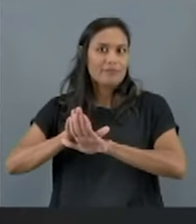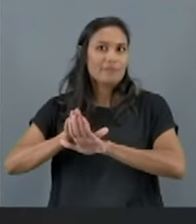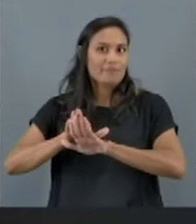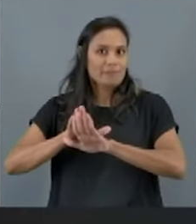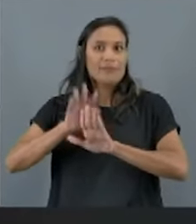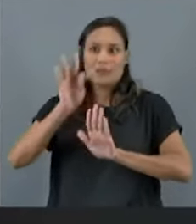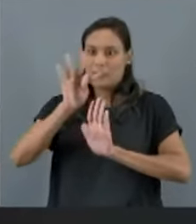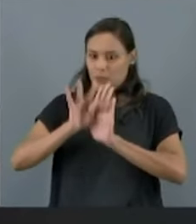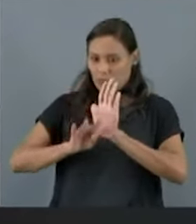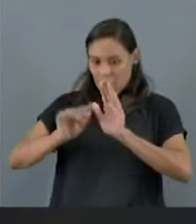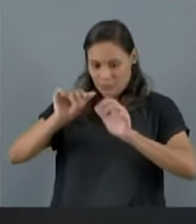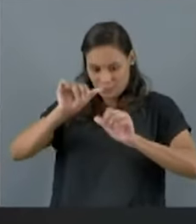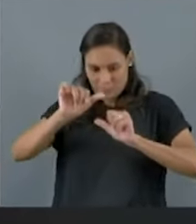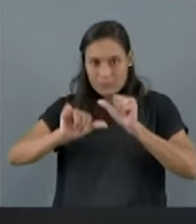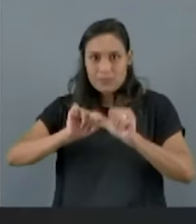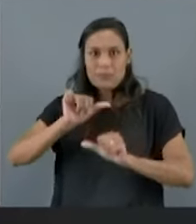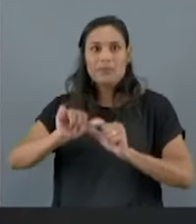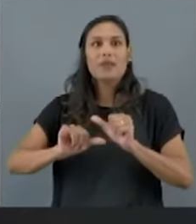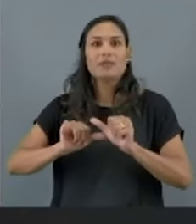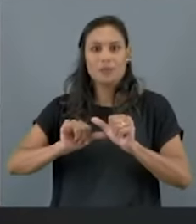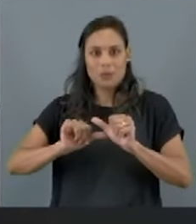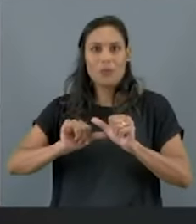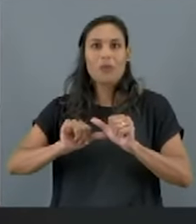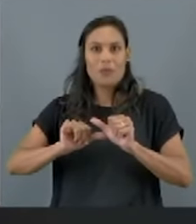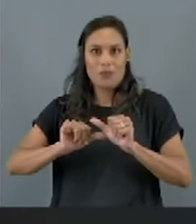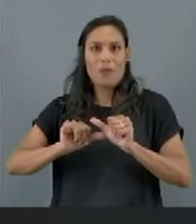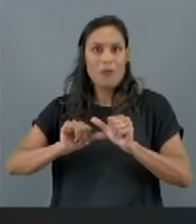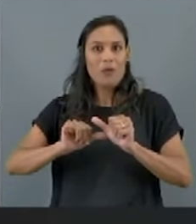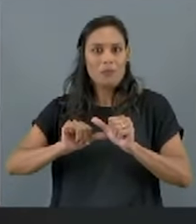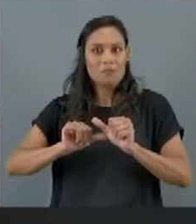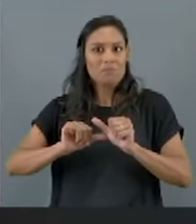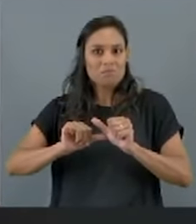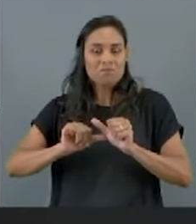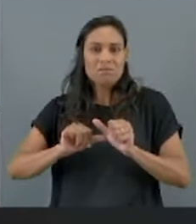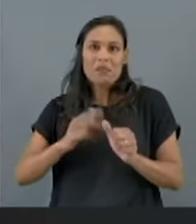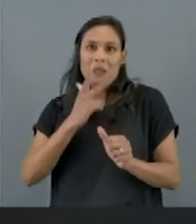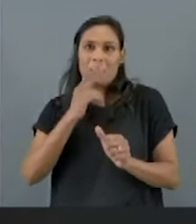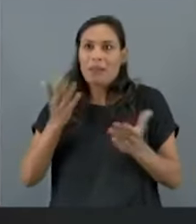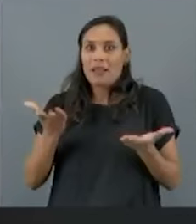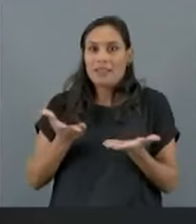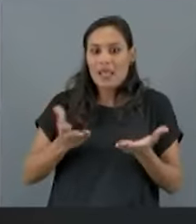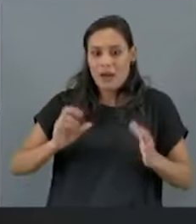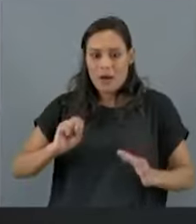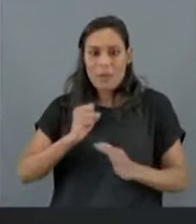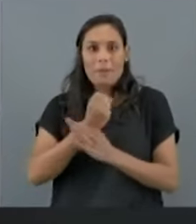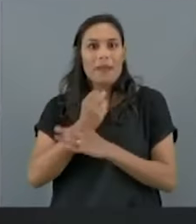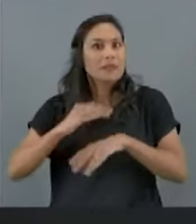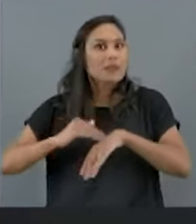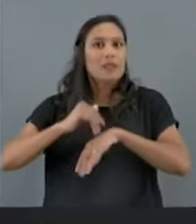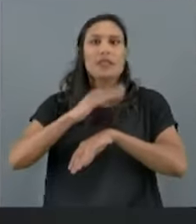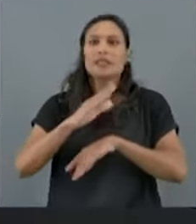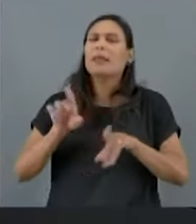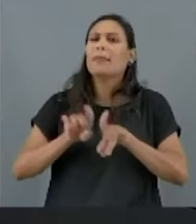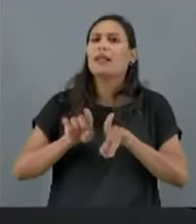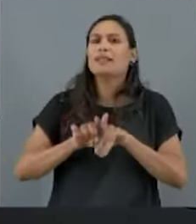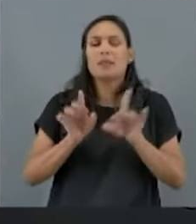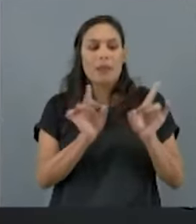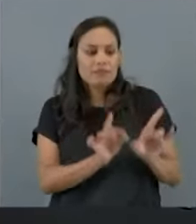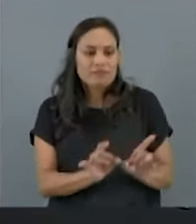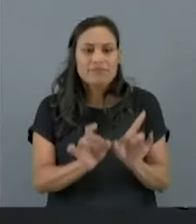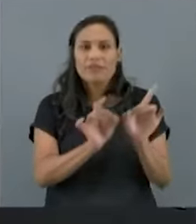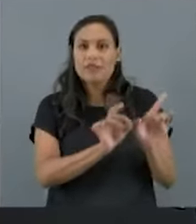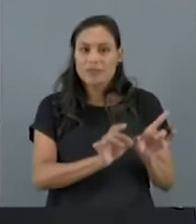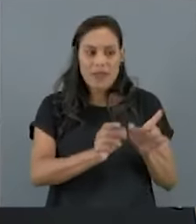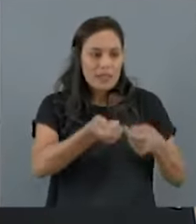mais detalhado e atendeu mais o setor de desenvolvedores de games e também dos consumidores, dos revendedores, dos publishers,